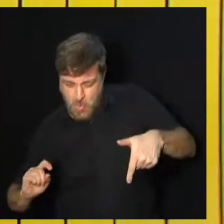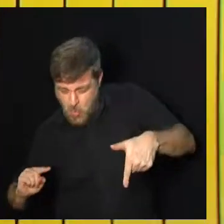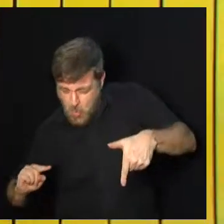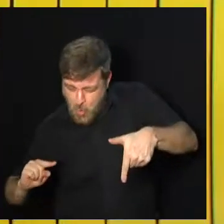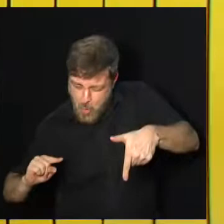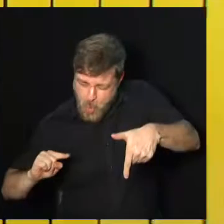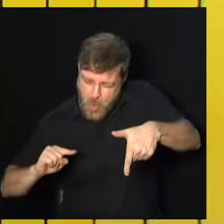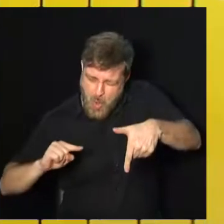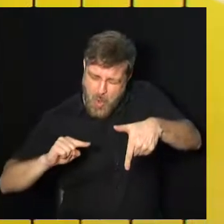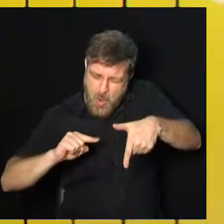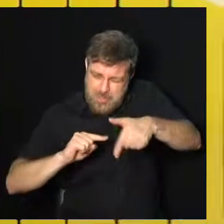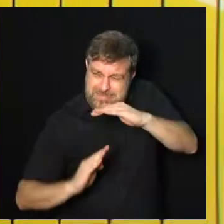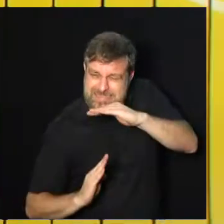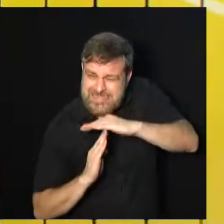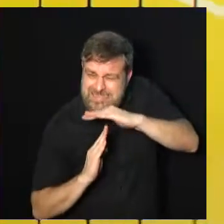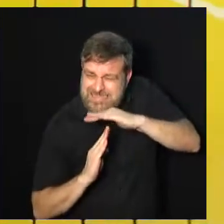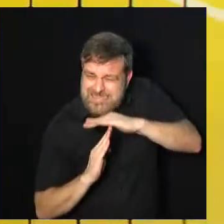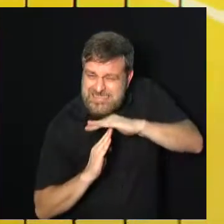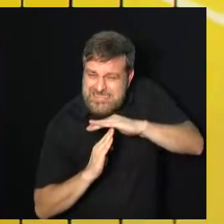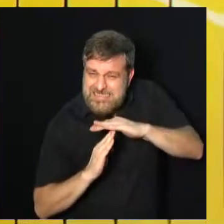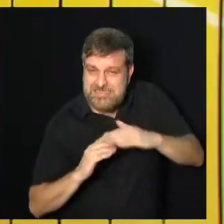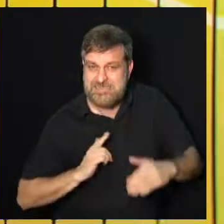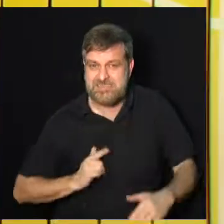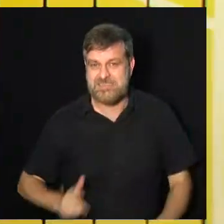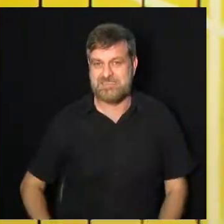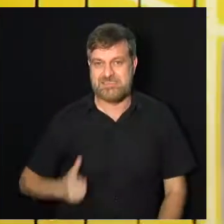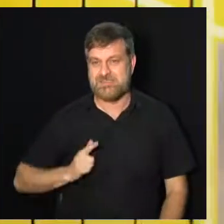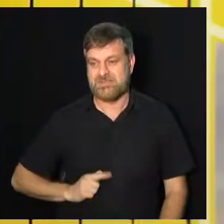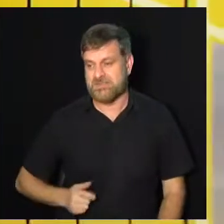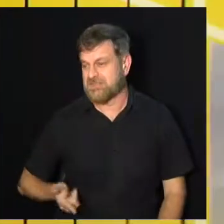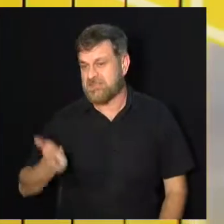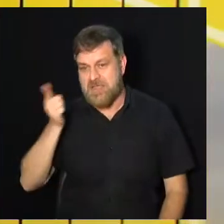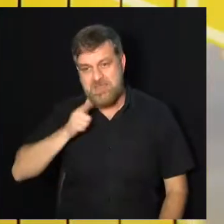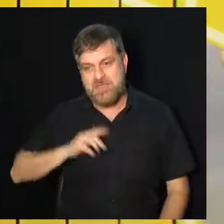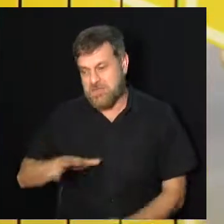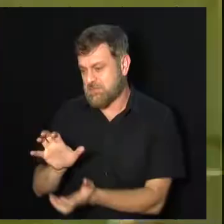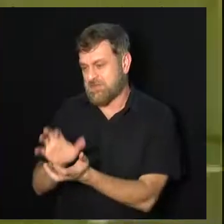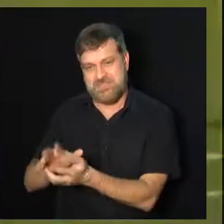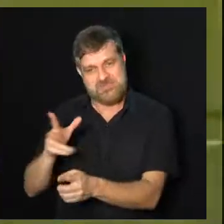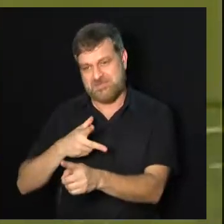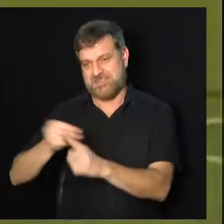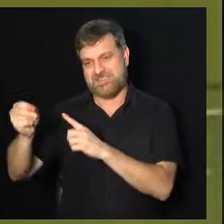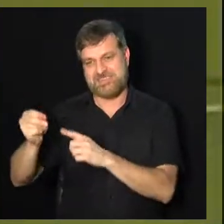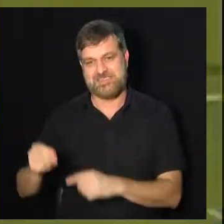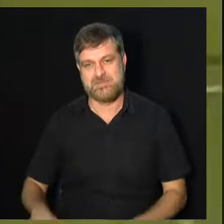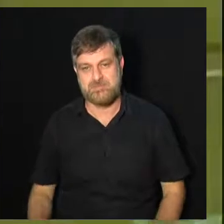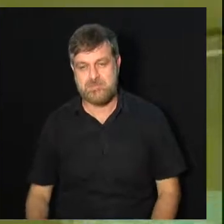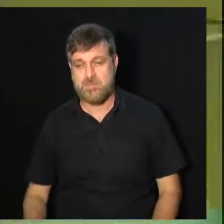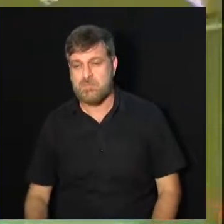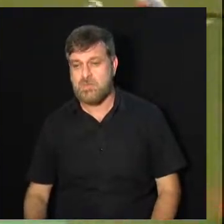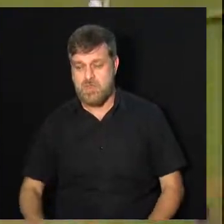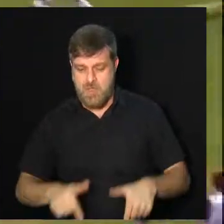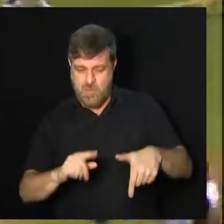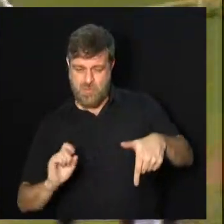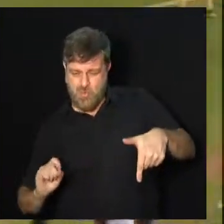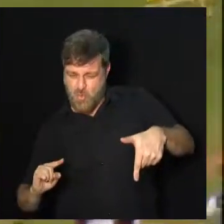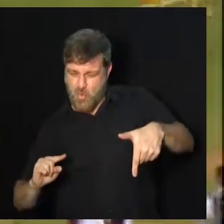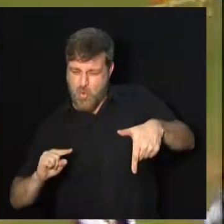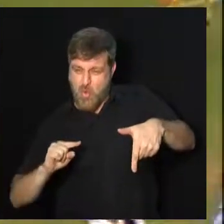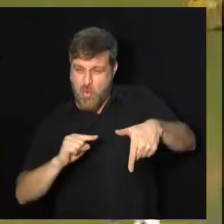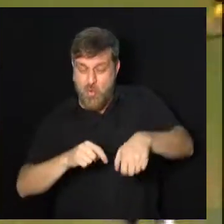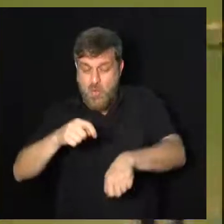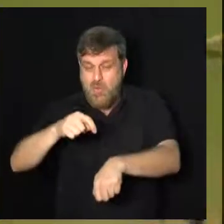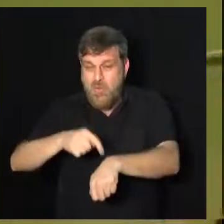no limite para não ter nenhuma chance de reação do adversário. O gol da vitória do Bugre saiu apenas